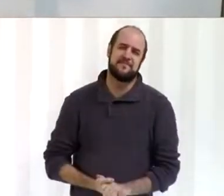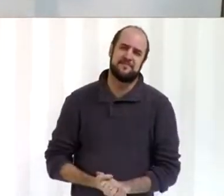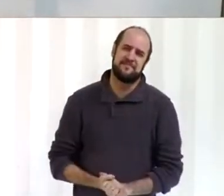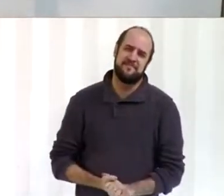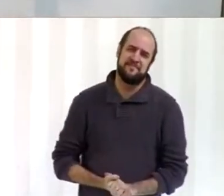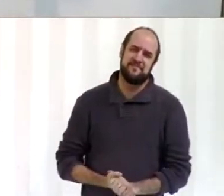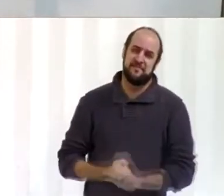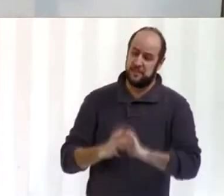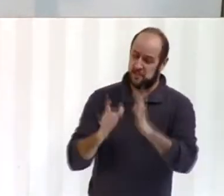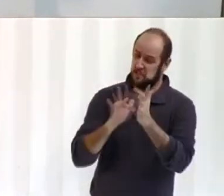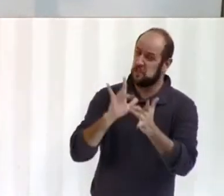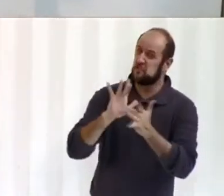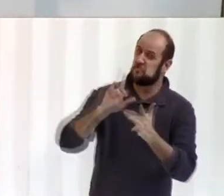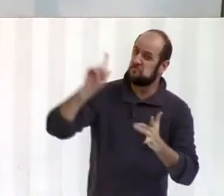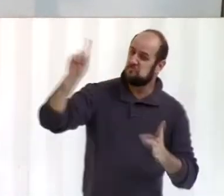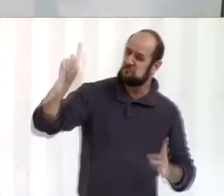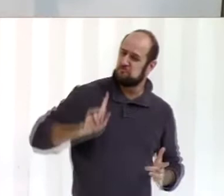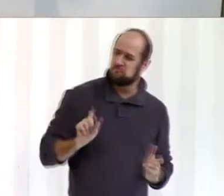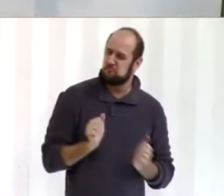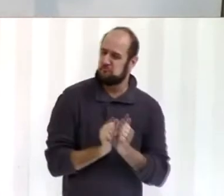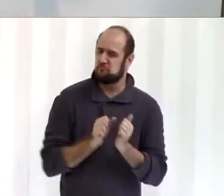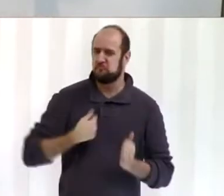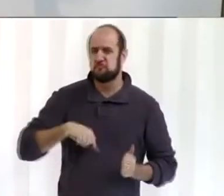Jesus, Ele está conosco.